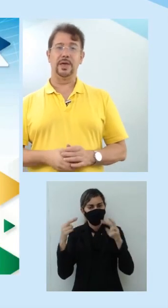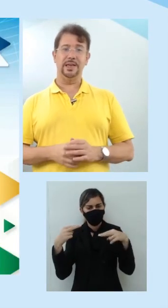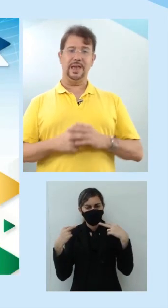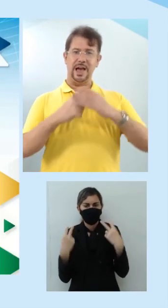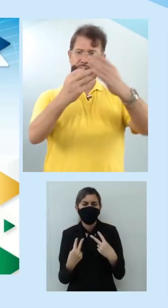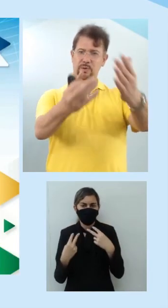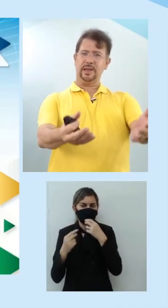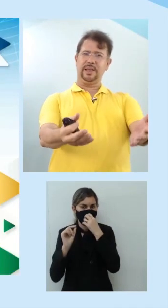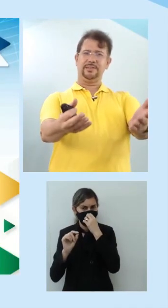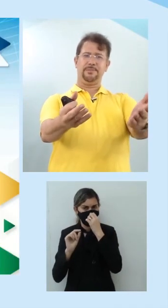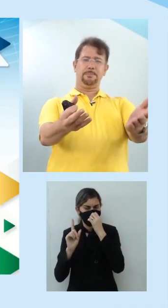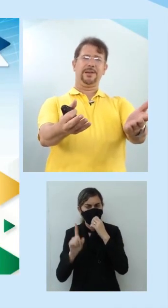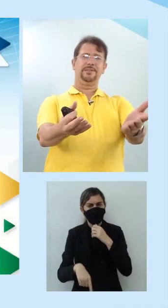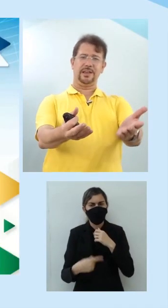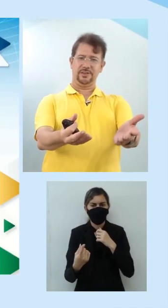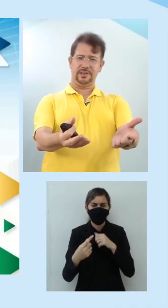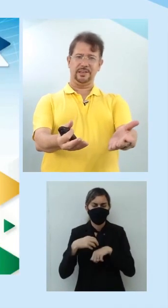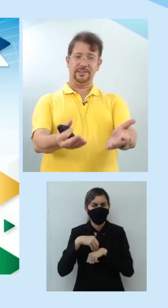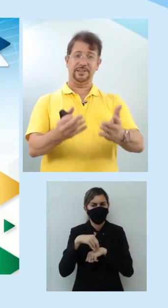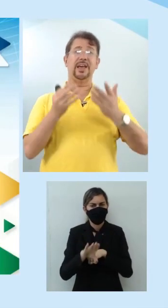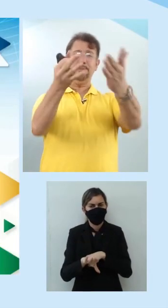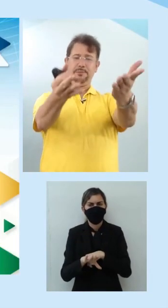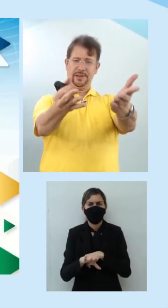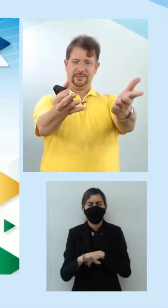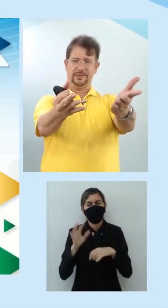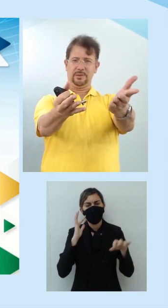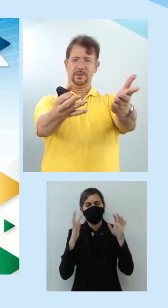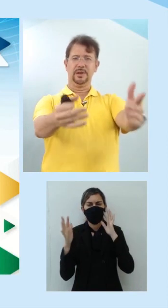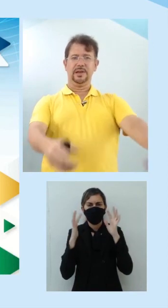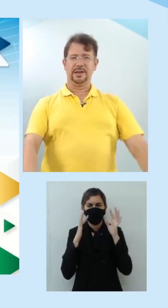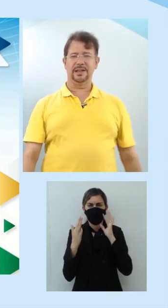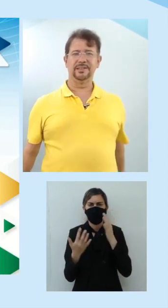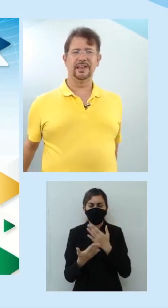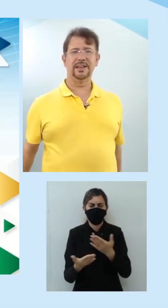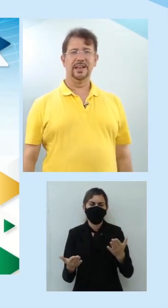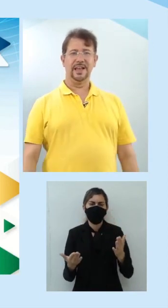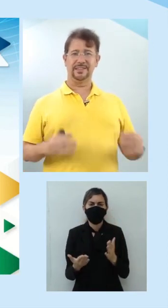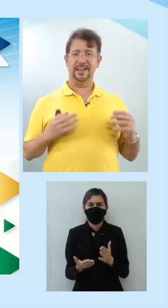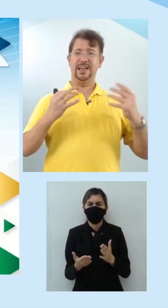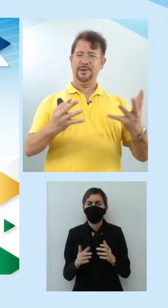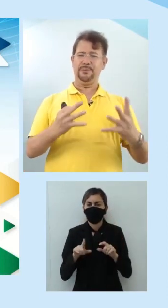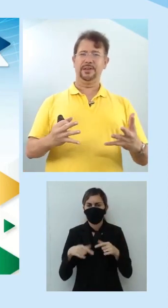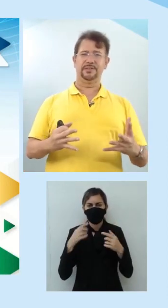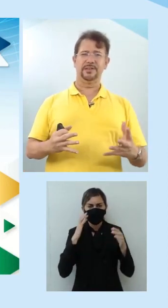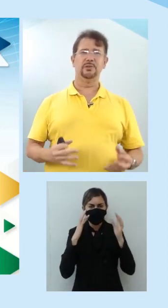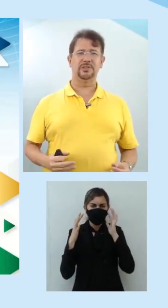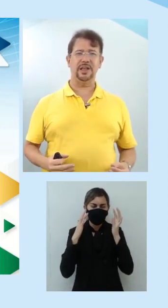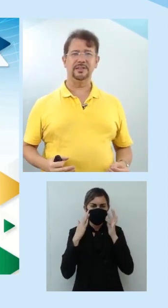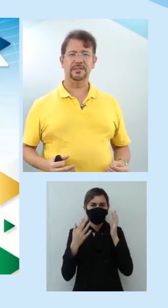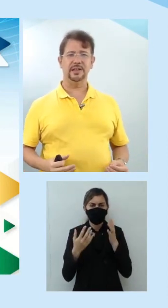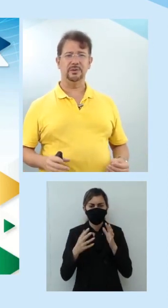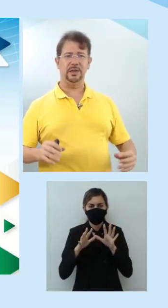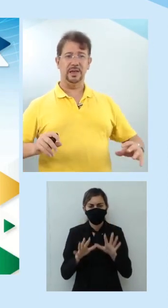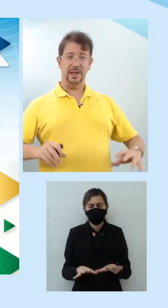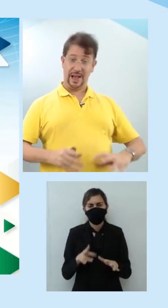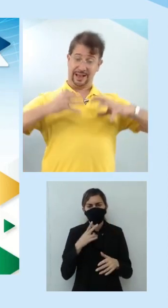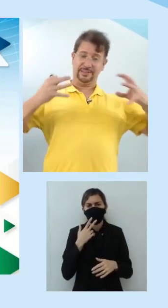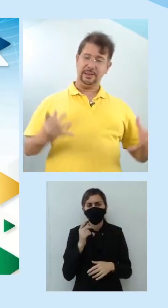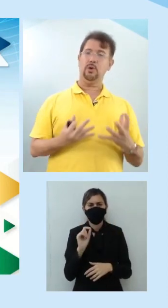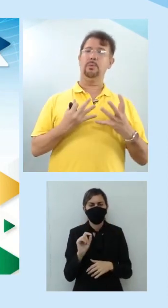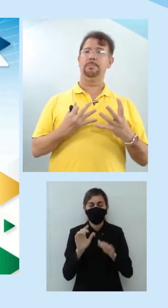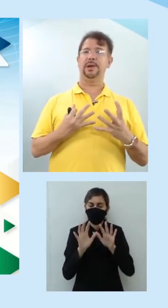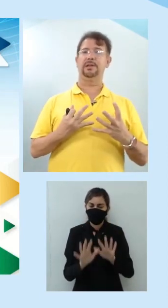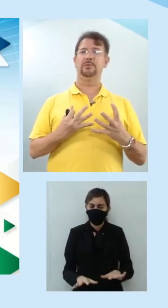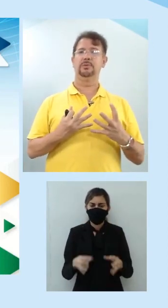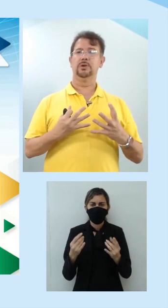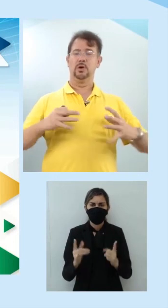o que é que essa passagem quer dizer? Essa reflexão quer dizer? Essa reflexão está dizendo o quê? Assim